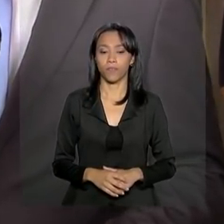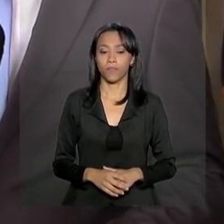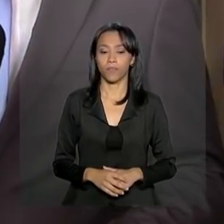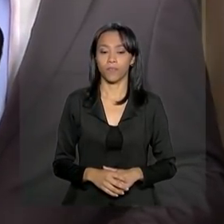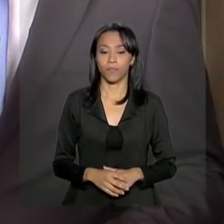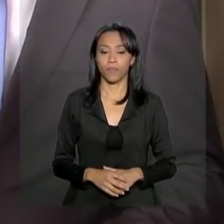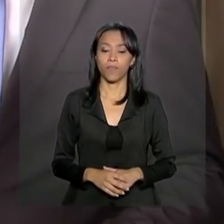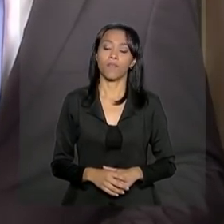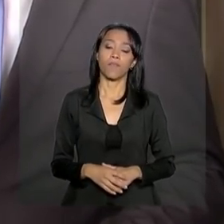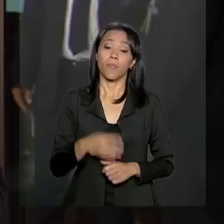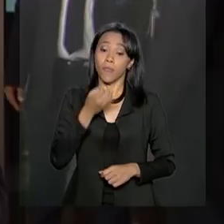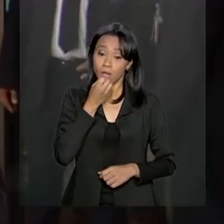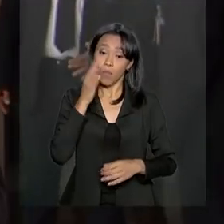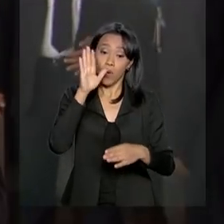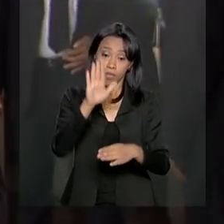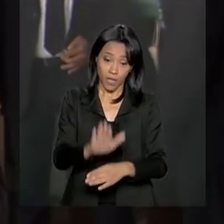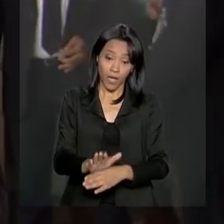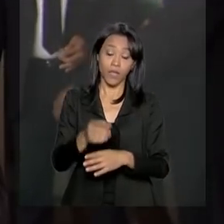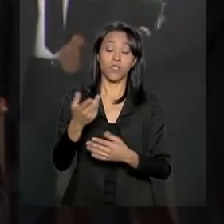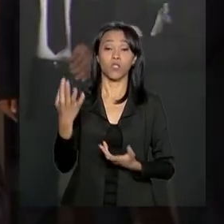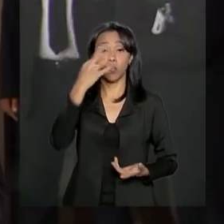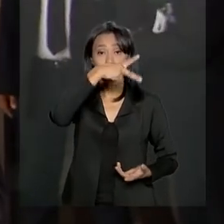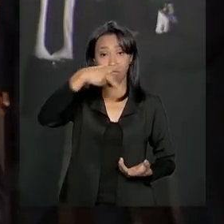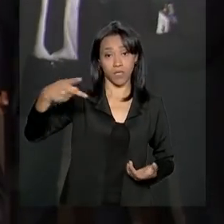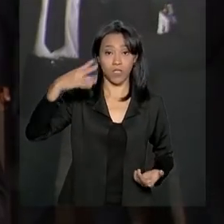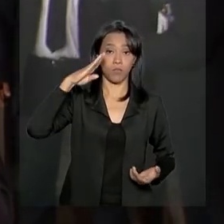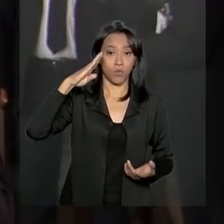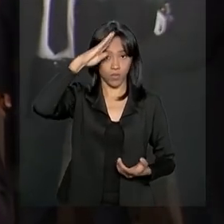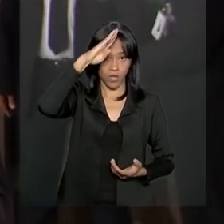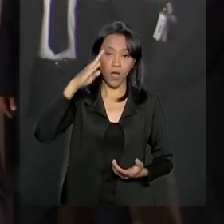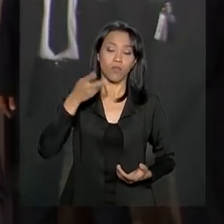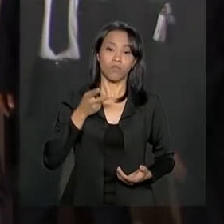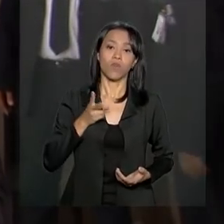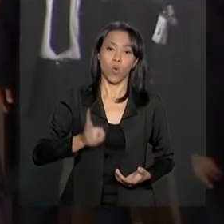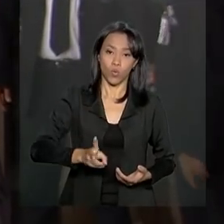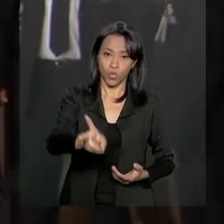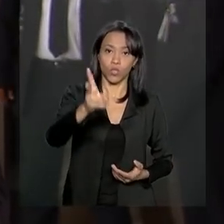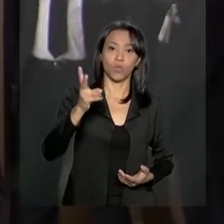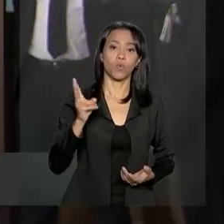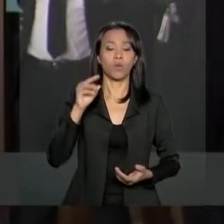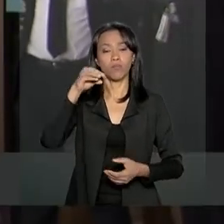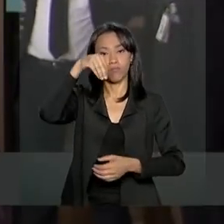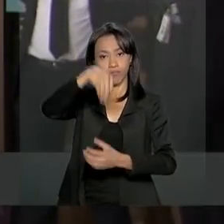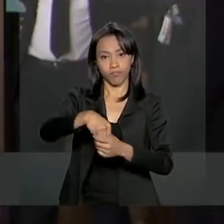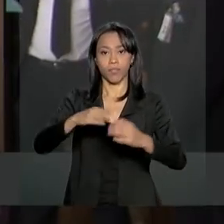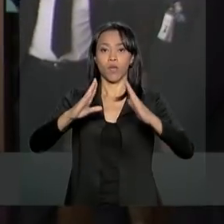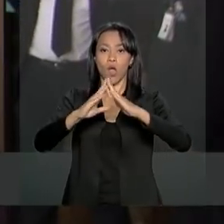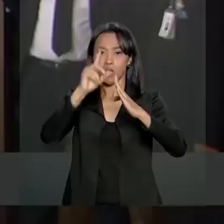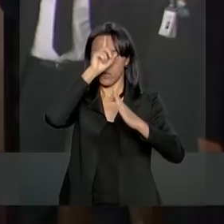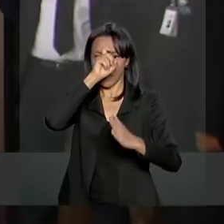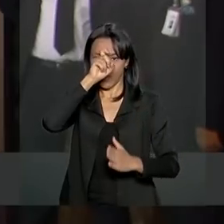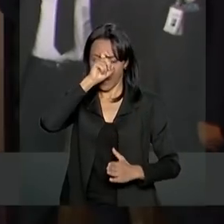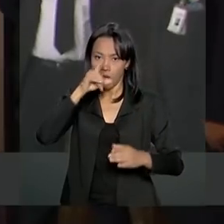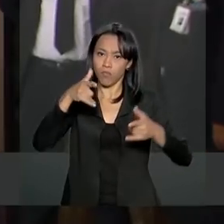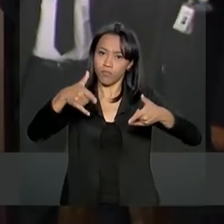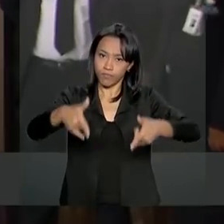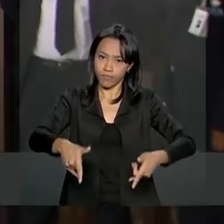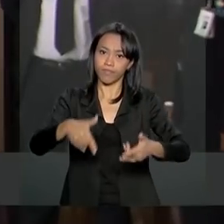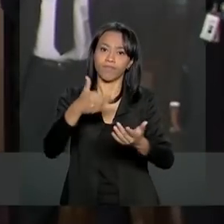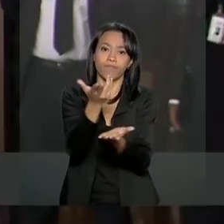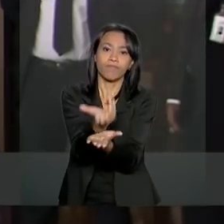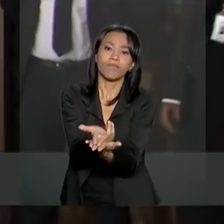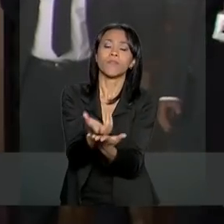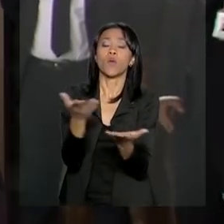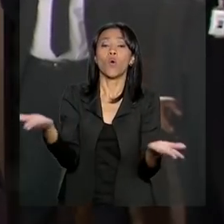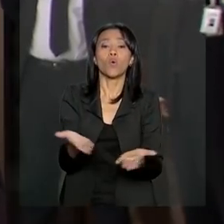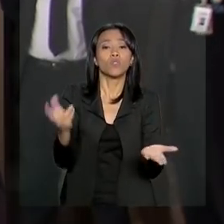Boa tarde, Luana. O presidente Jair Bolsonaro continua internado aqui no Hospital Albert Einstein, na Zona Sul da capital paulista. Hoje pela